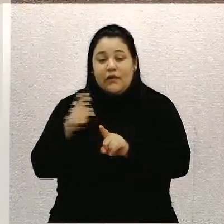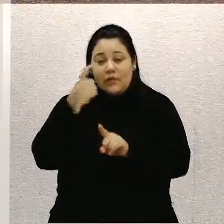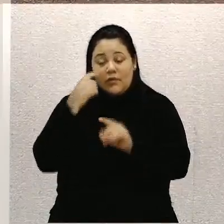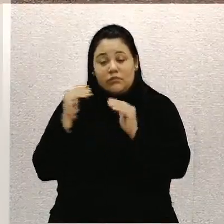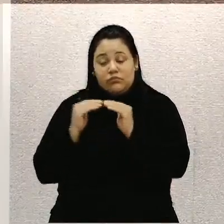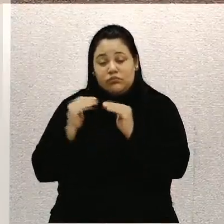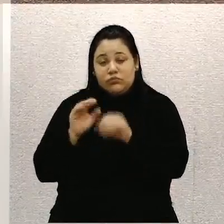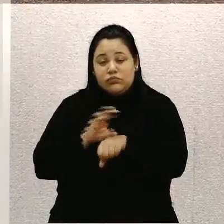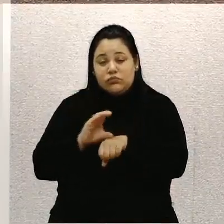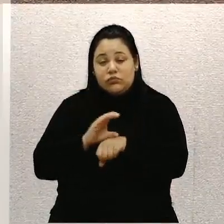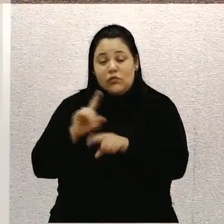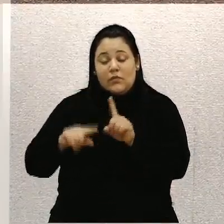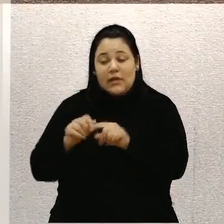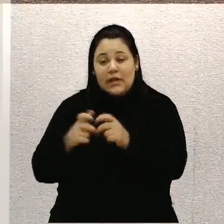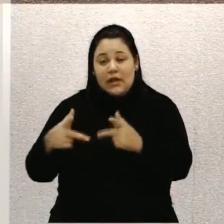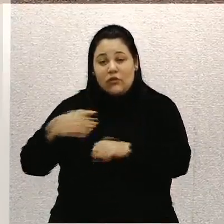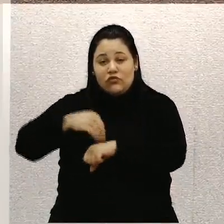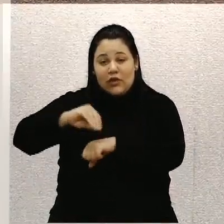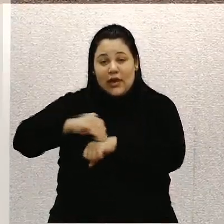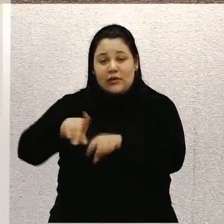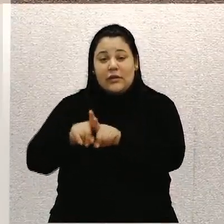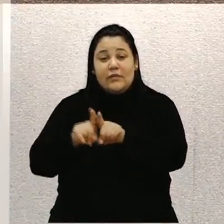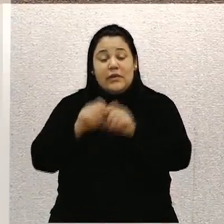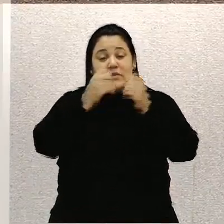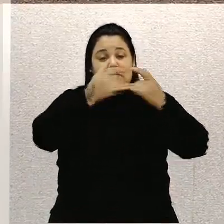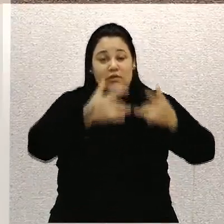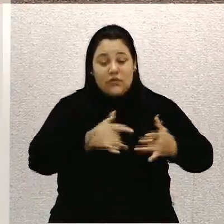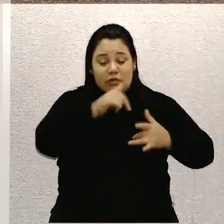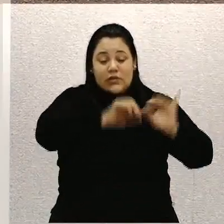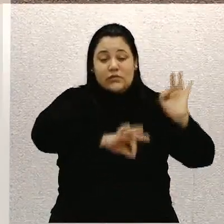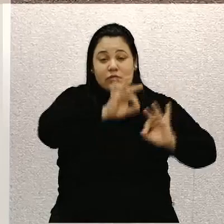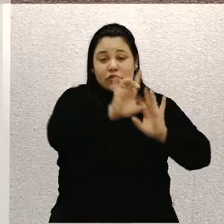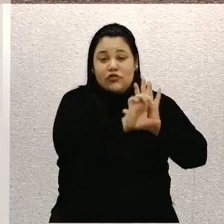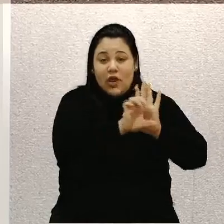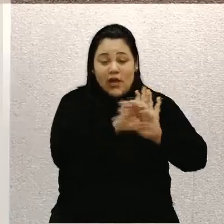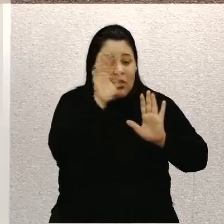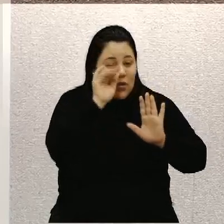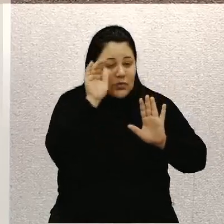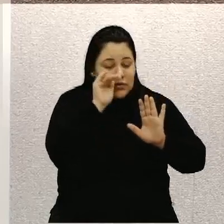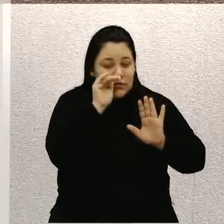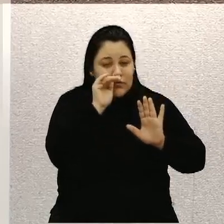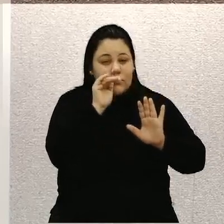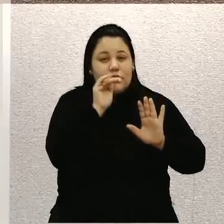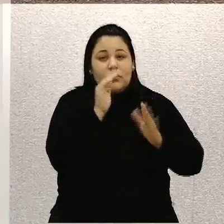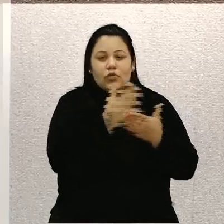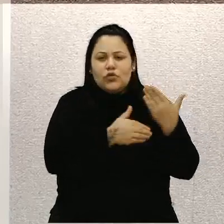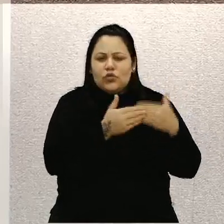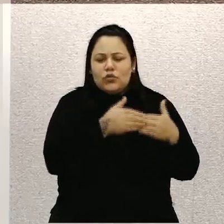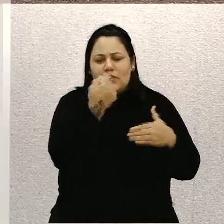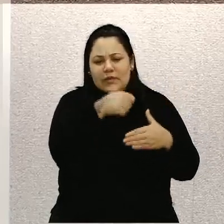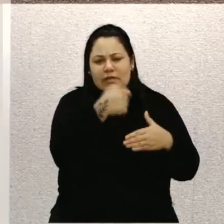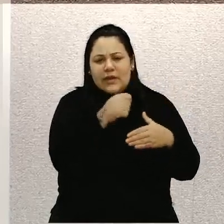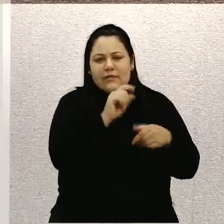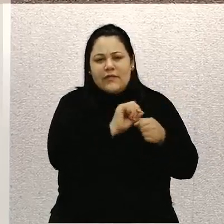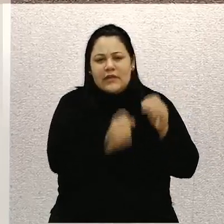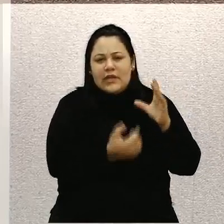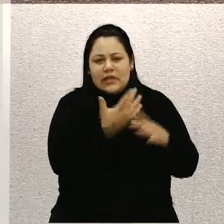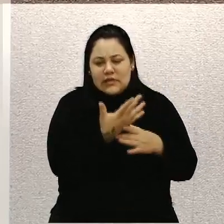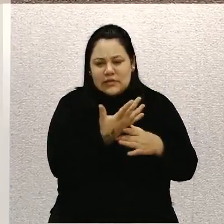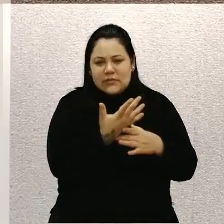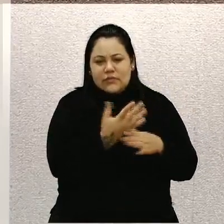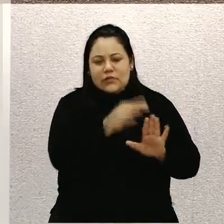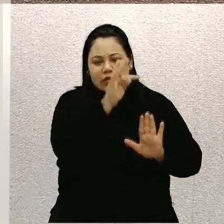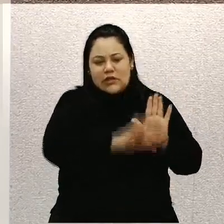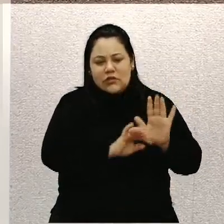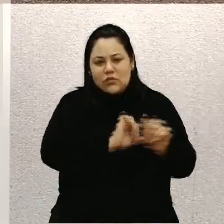da propositura, e também apontou que o projeto de lei observou a legística necessária para a elaboração, redação,